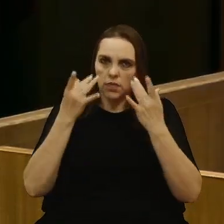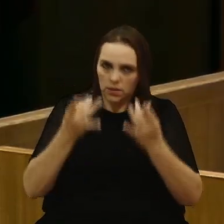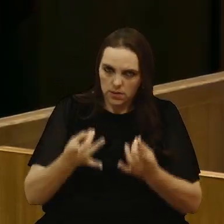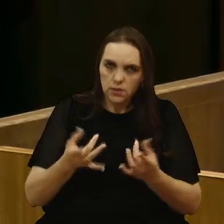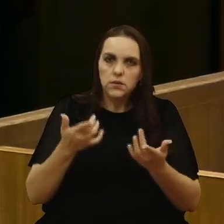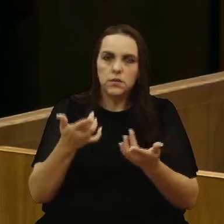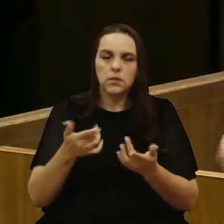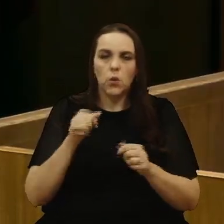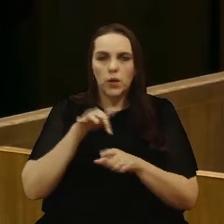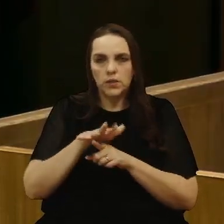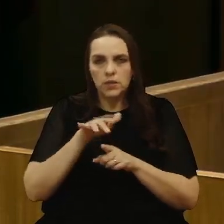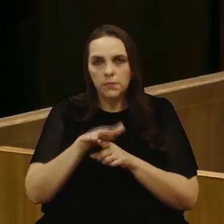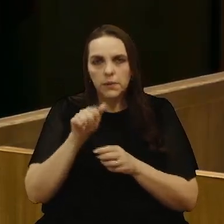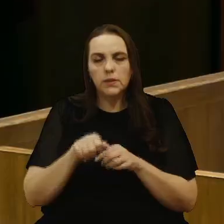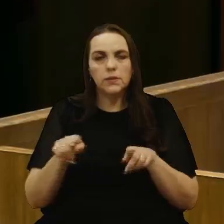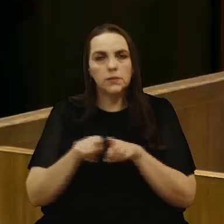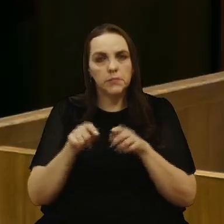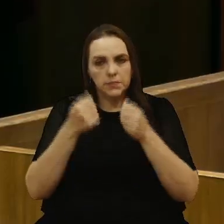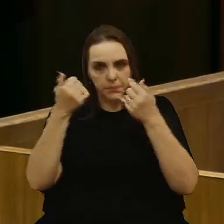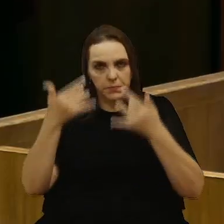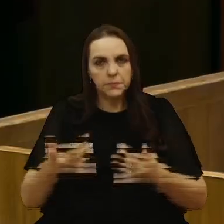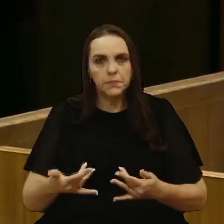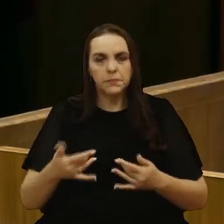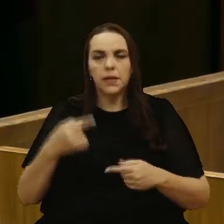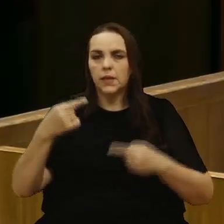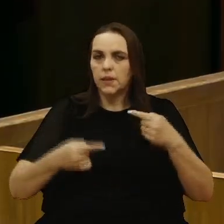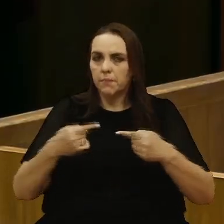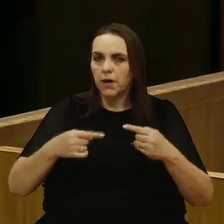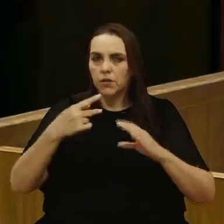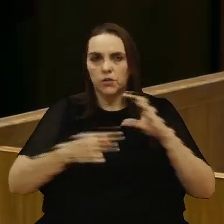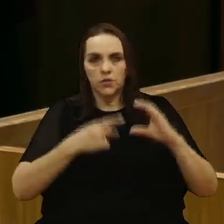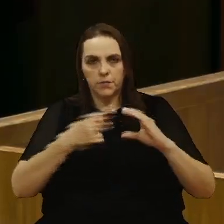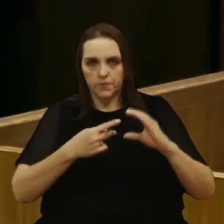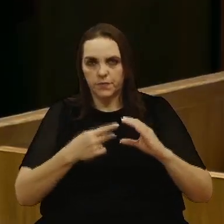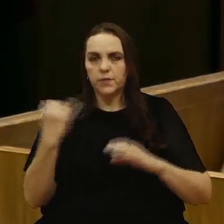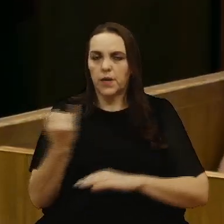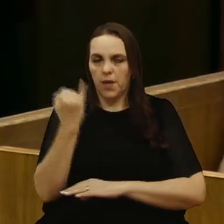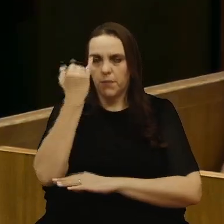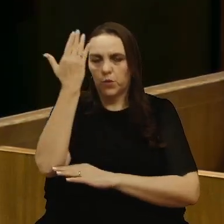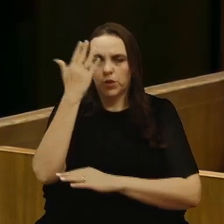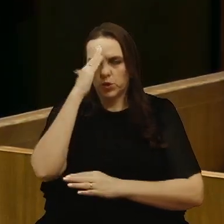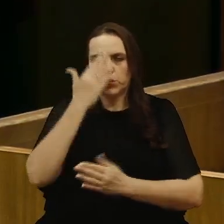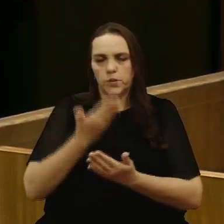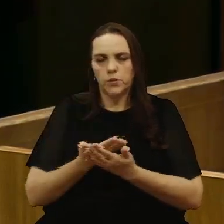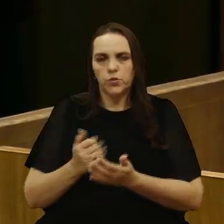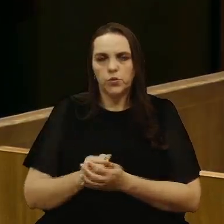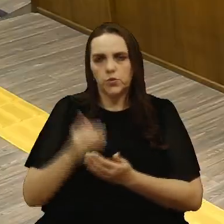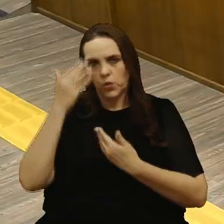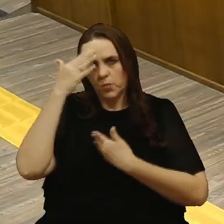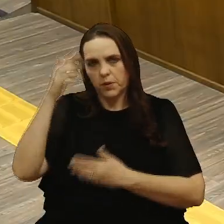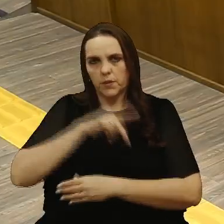a essas demandas e trazer esse debate para a Câmara de Vereadores, que eu acredito que é muito importante. Obrigada, senhor presidente. Obrigado, vereadora Daiane.